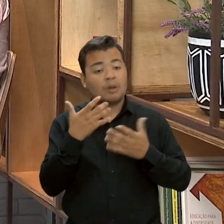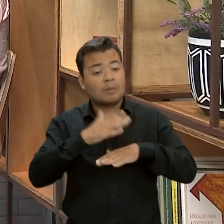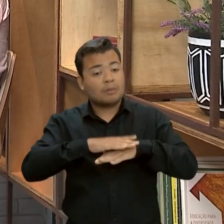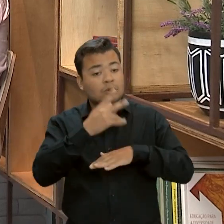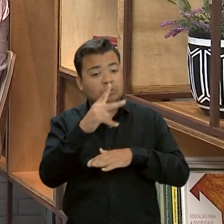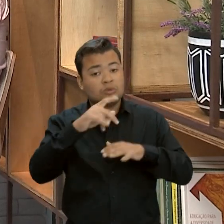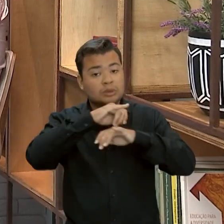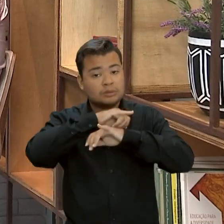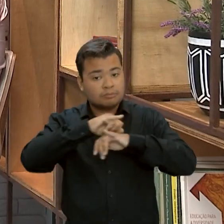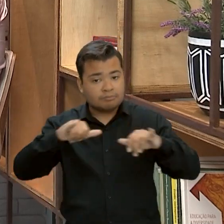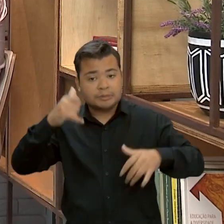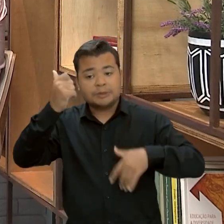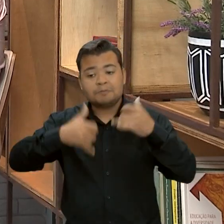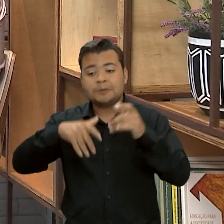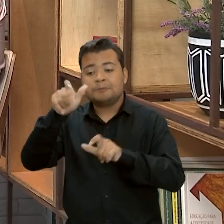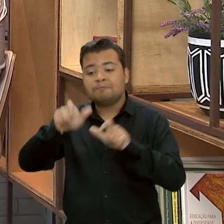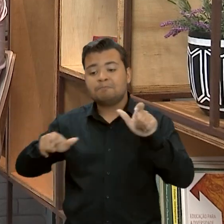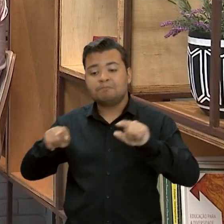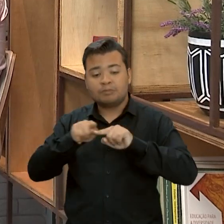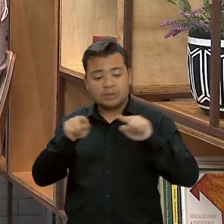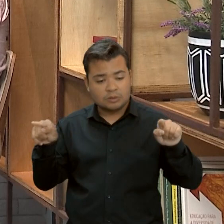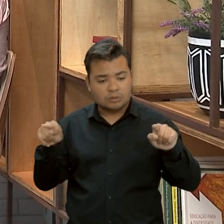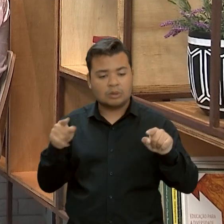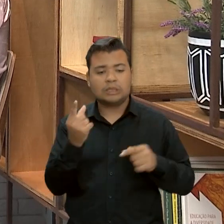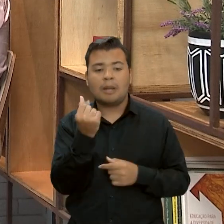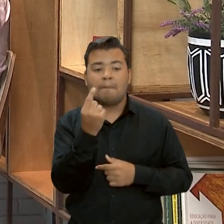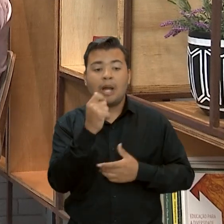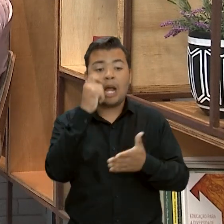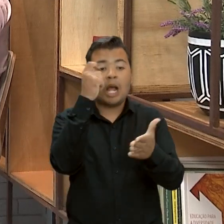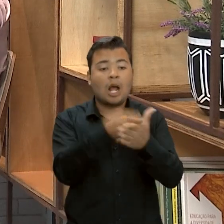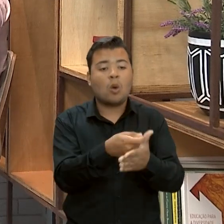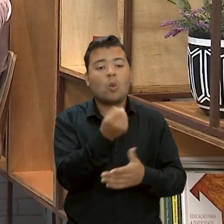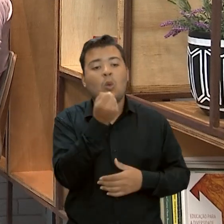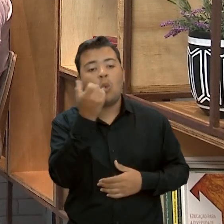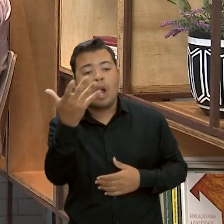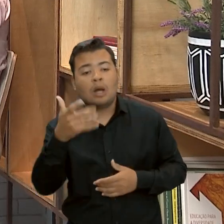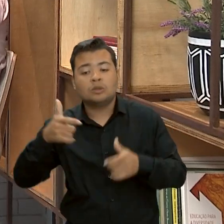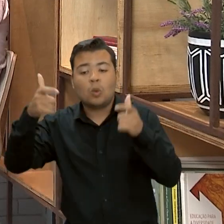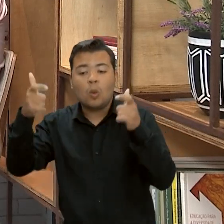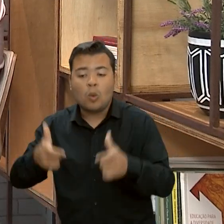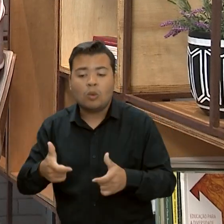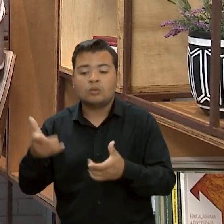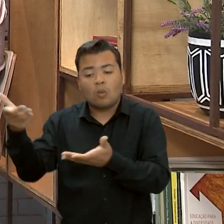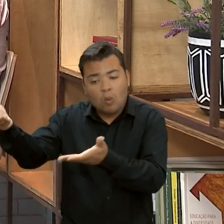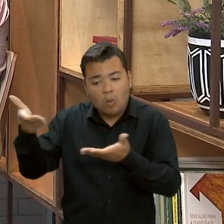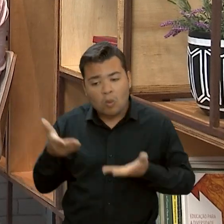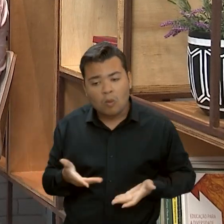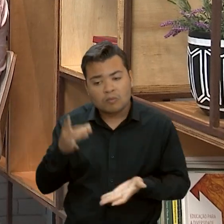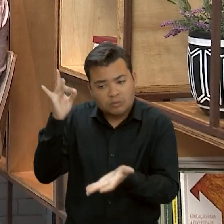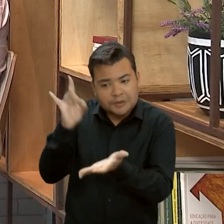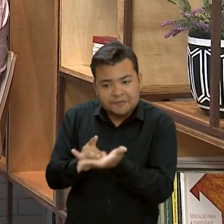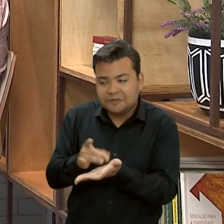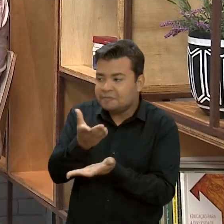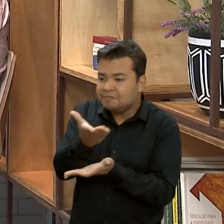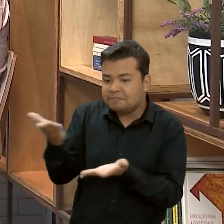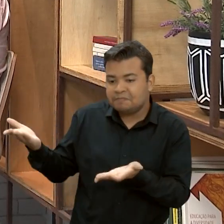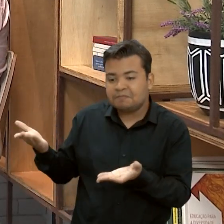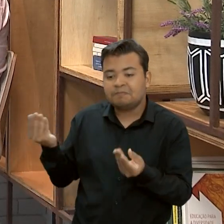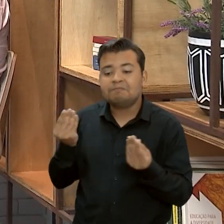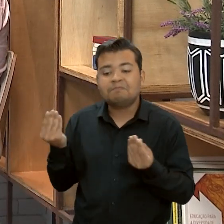assistindo em casa quanto custa as apresentações, onde vai ser. Deixa o convite realmente para o pessoal de